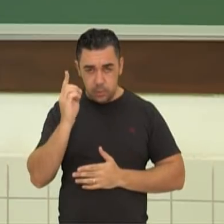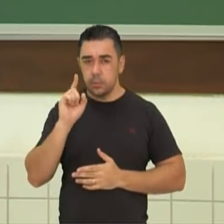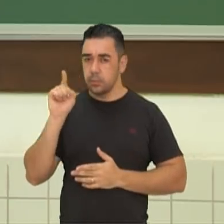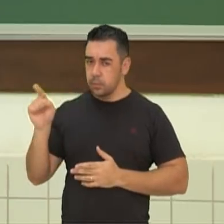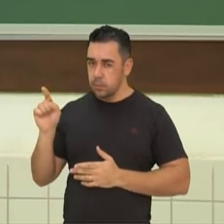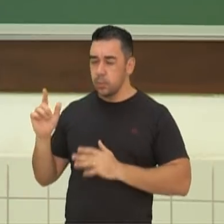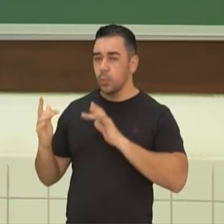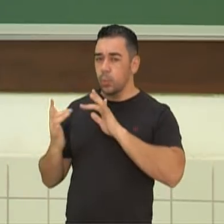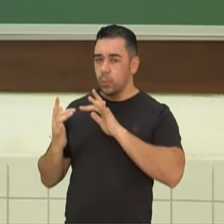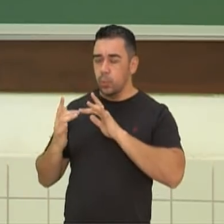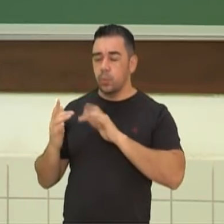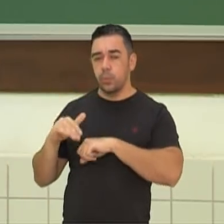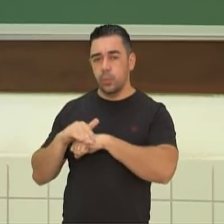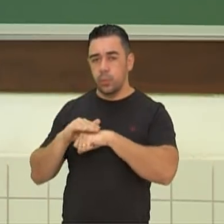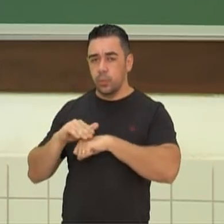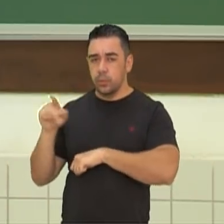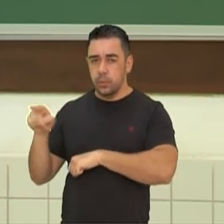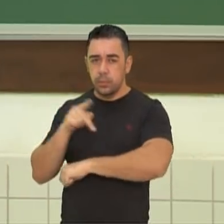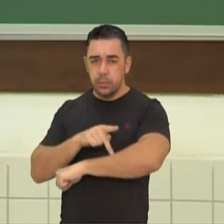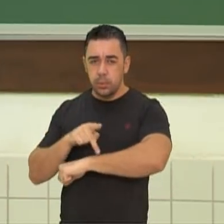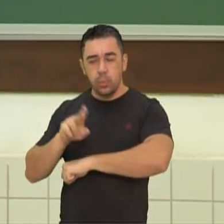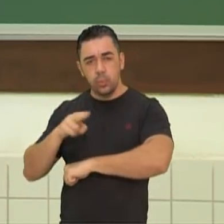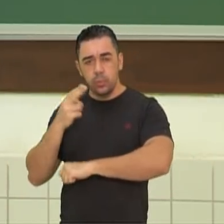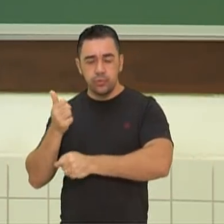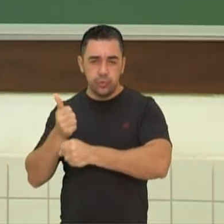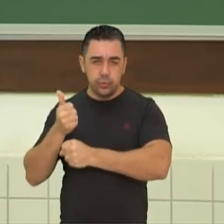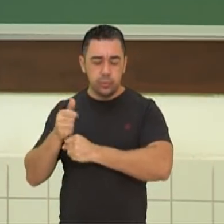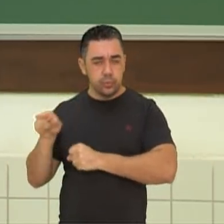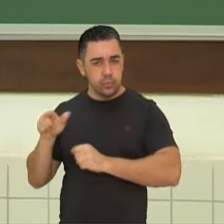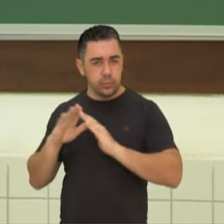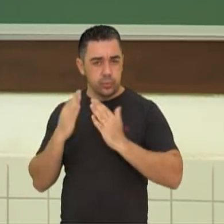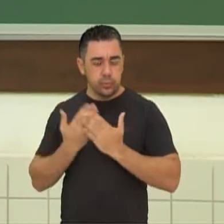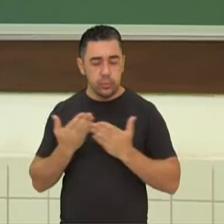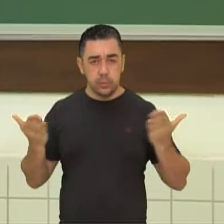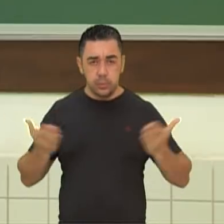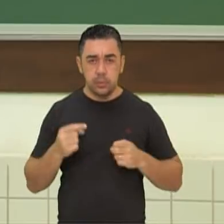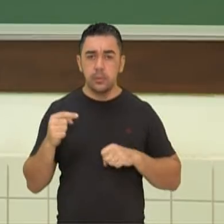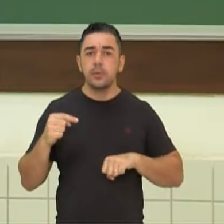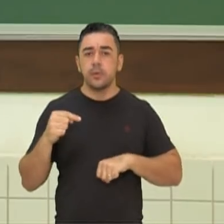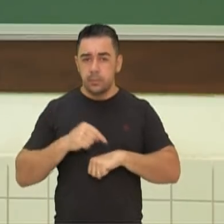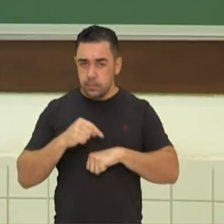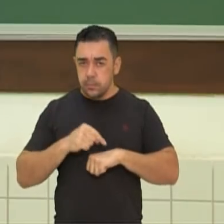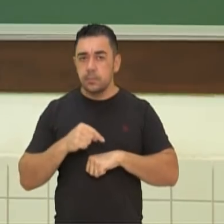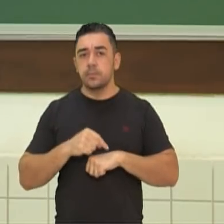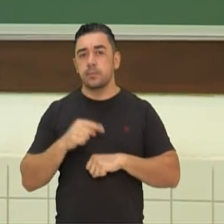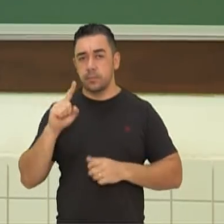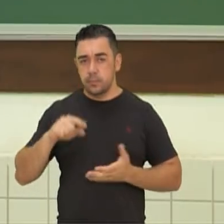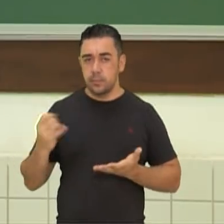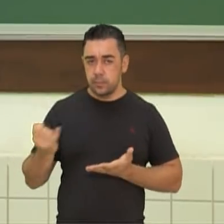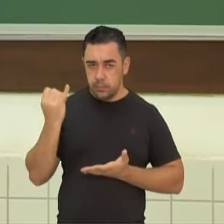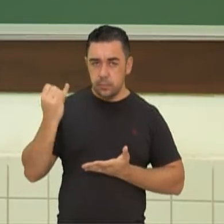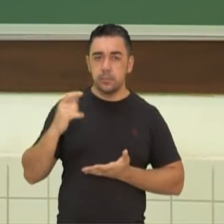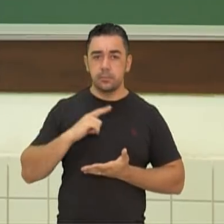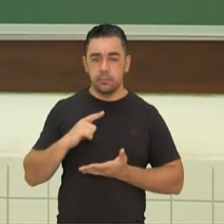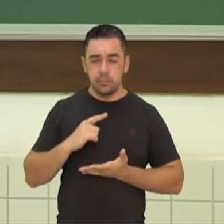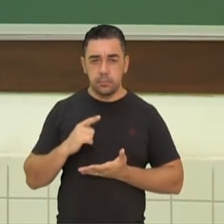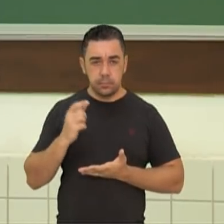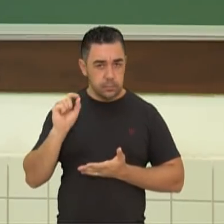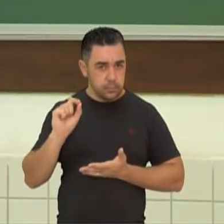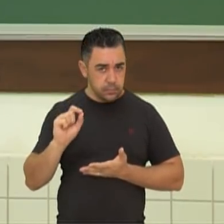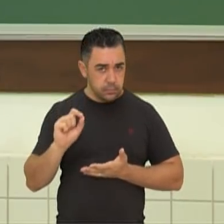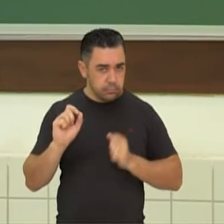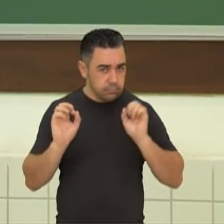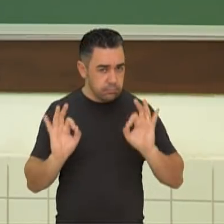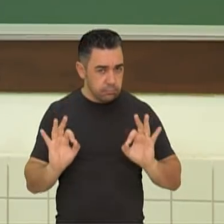um com a sua escola, para fazer a retirada das atividades, das avaliações, que neste momento nós estamos chamando de kits. Tudo